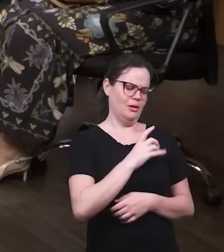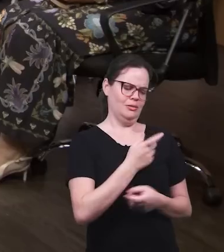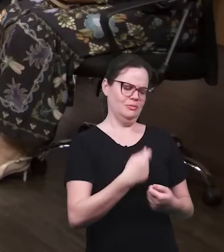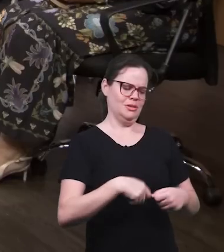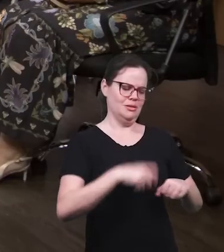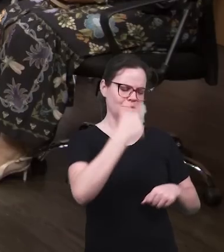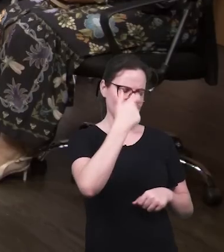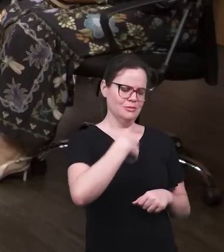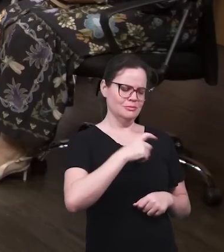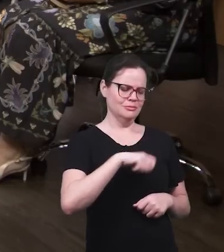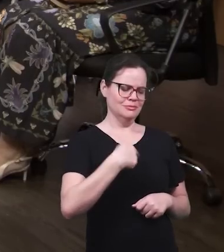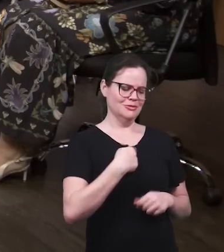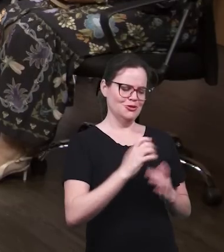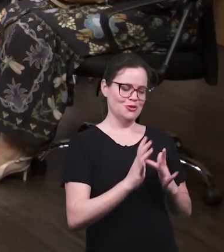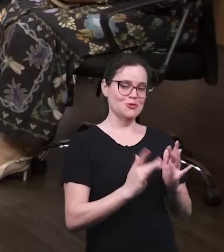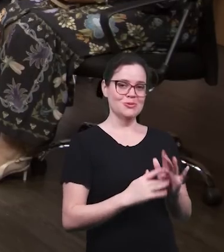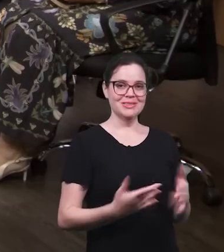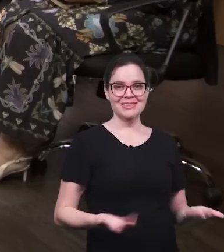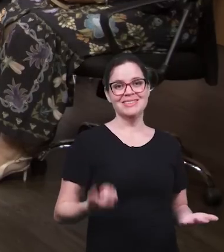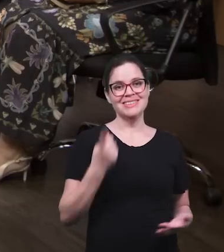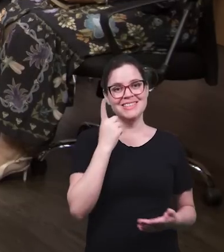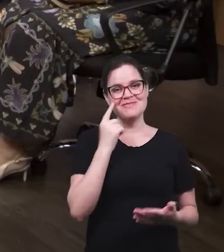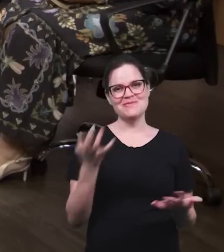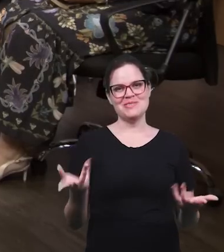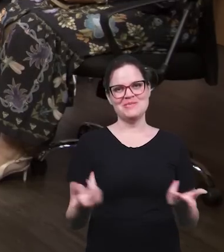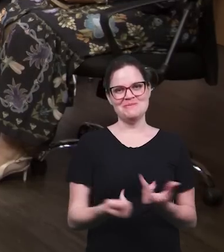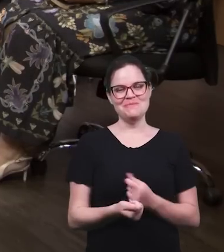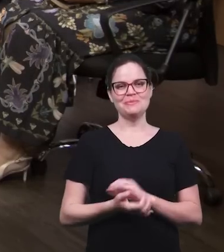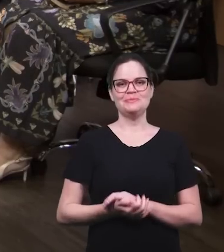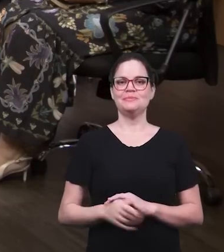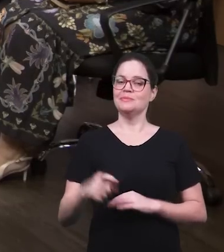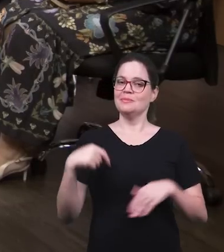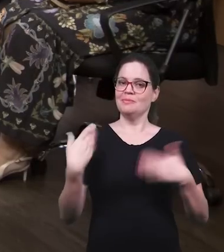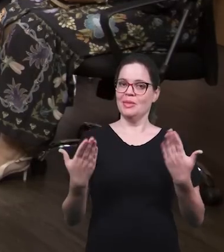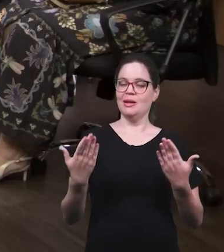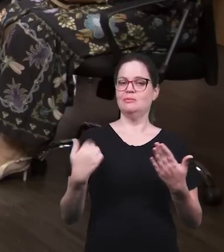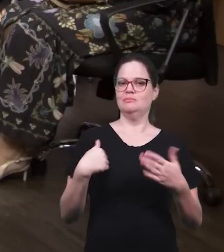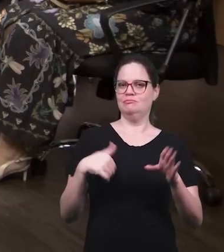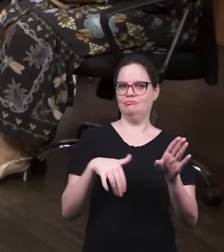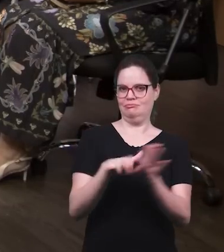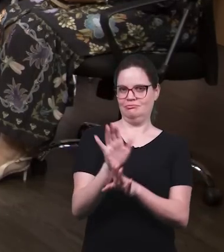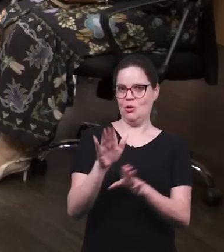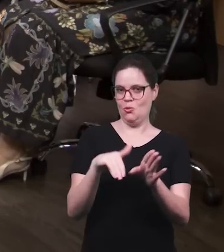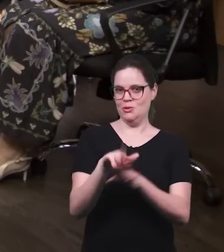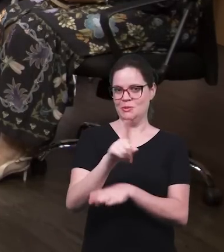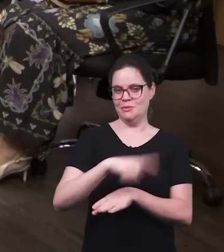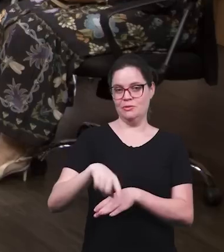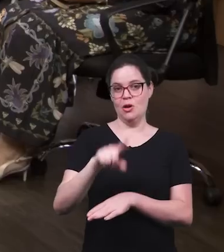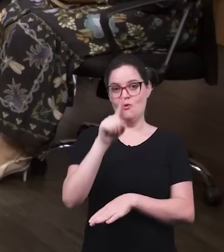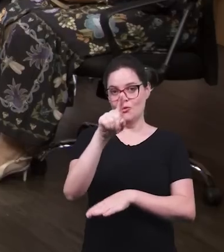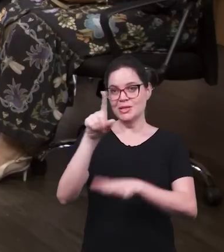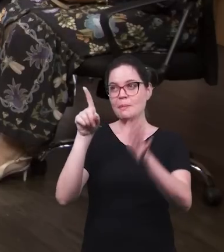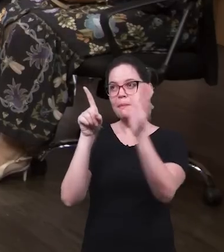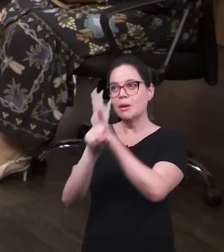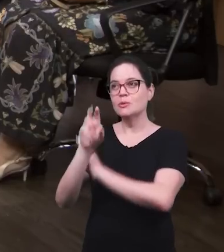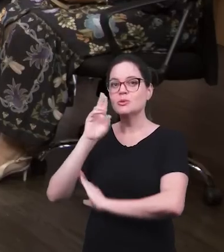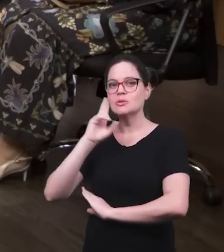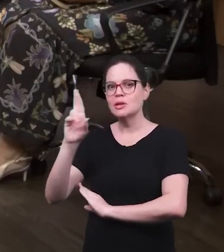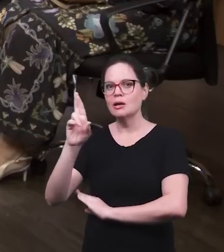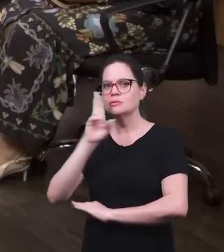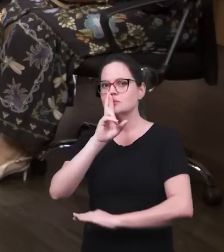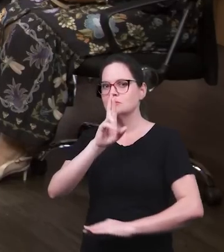maravilha. E Josias, dentro da pergunta, um conselho para todos nós. Você está consultando ao Senhor e o Senhor não está